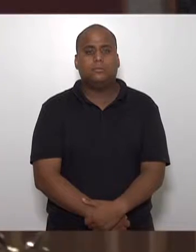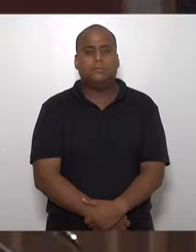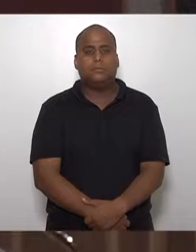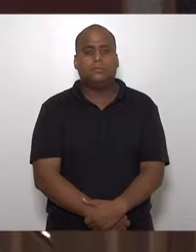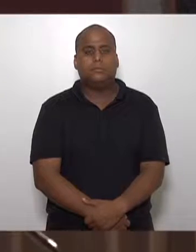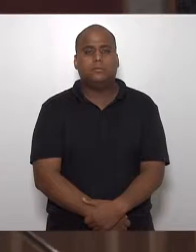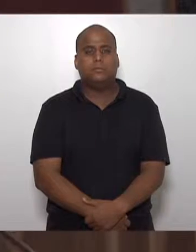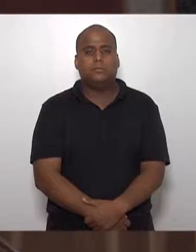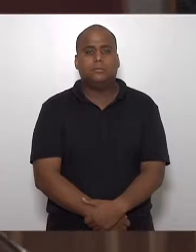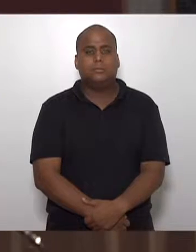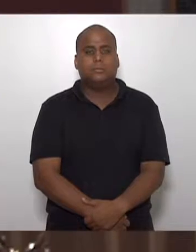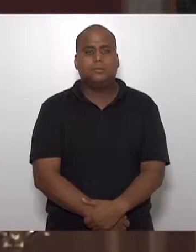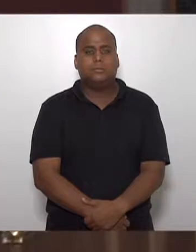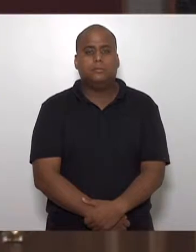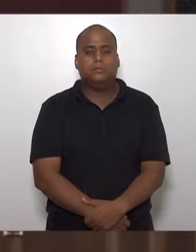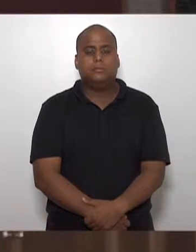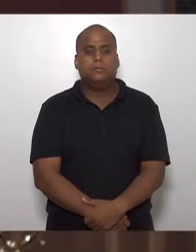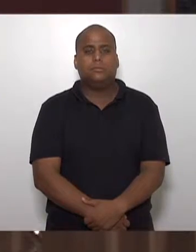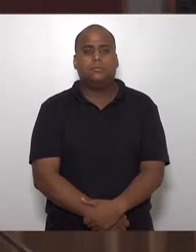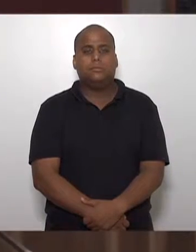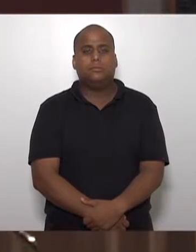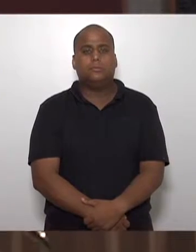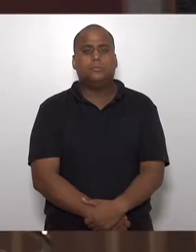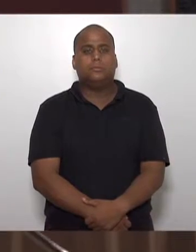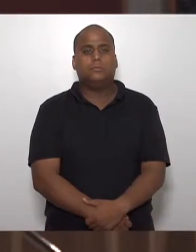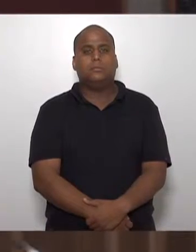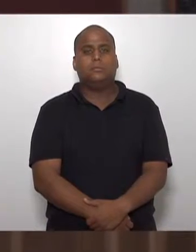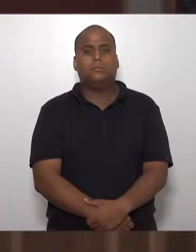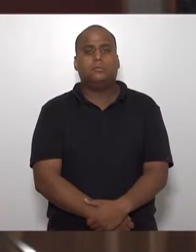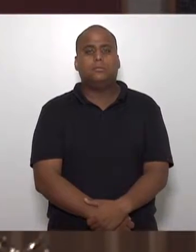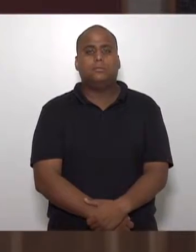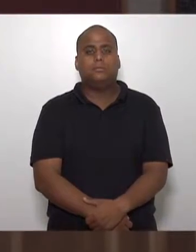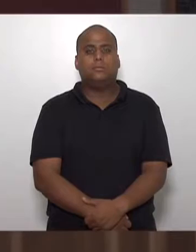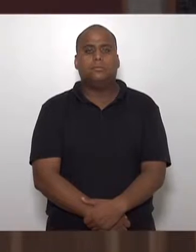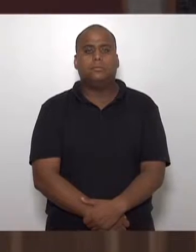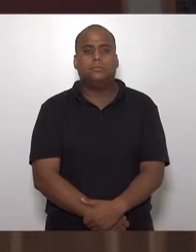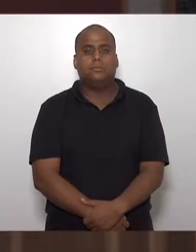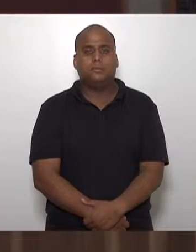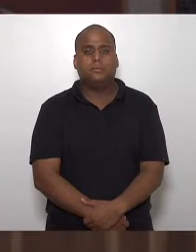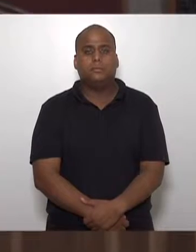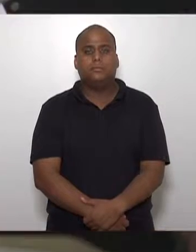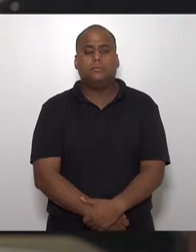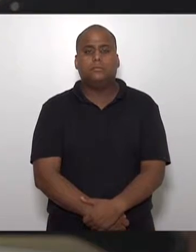a bomba era roubar boca